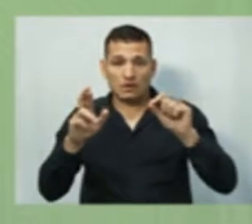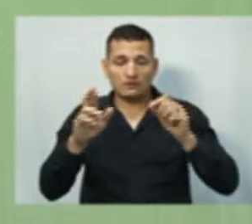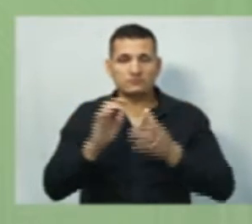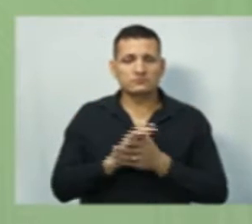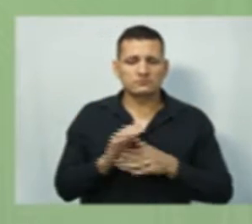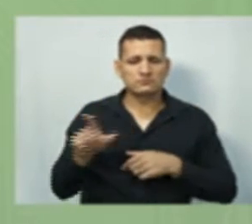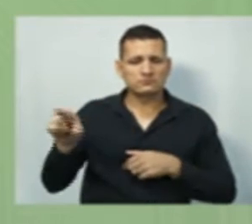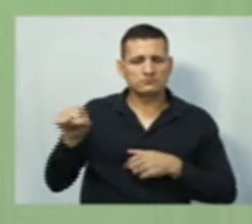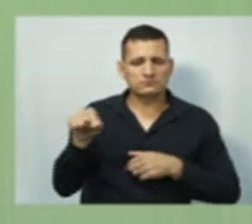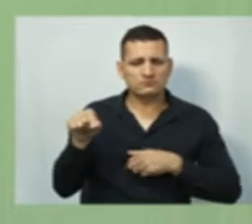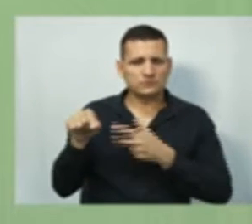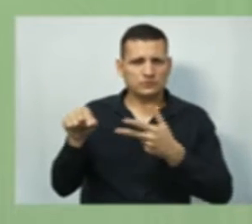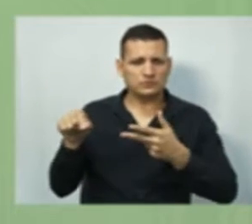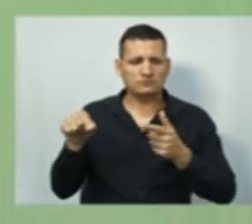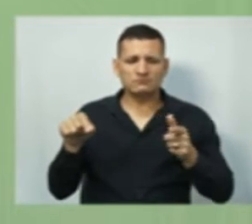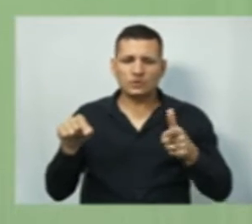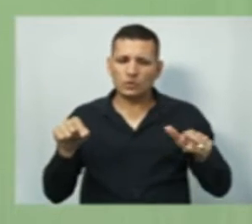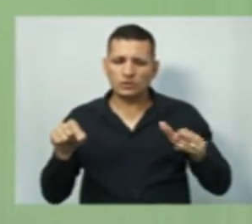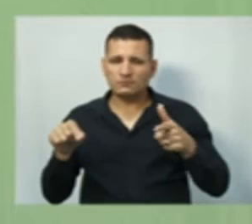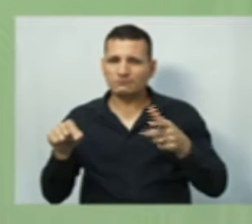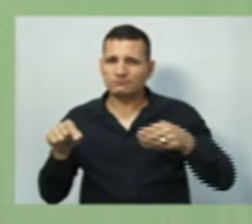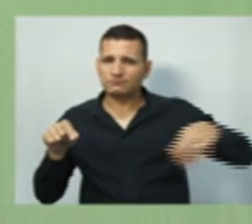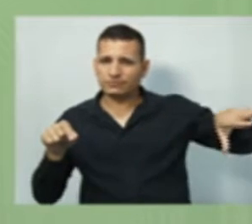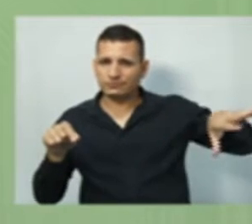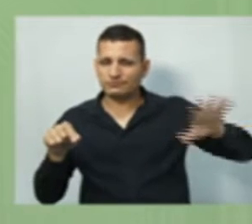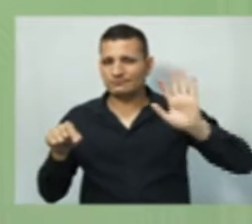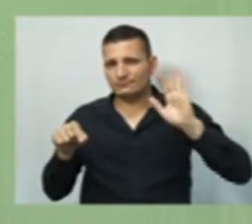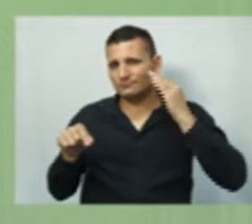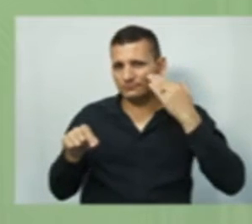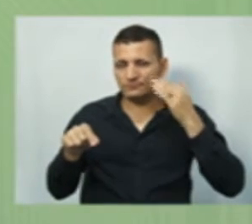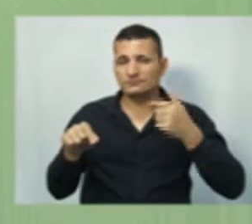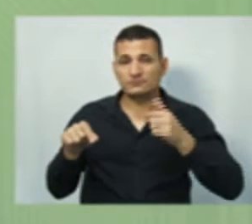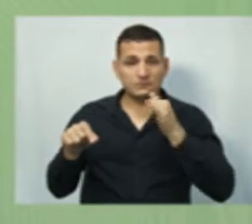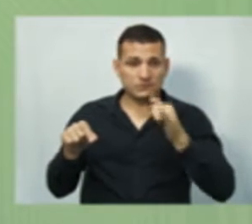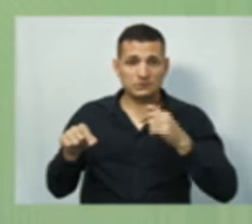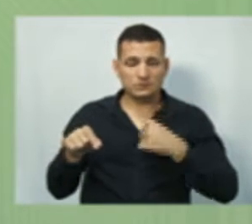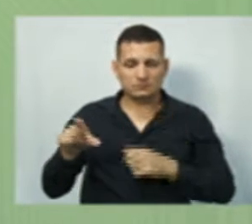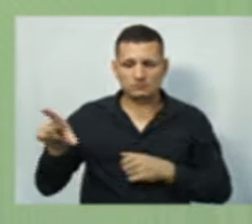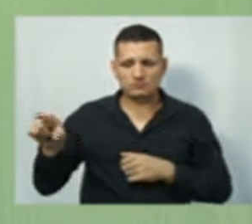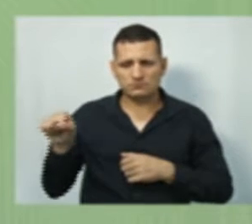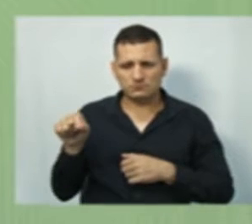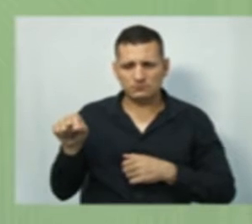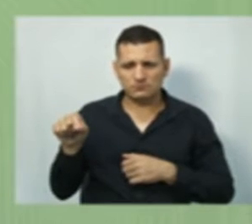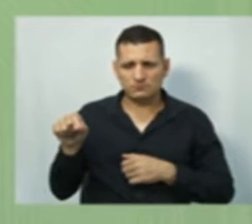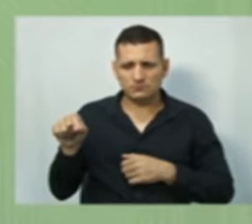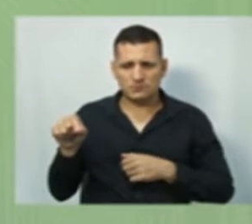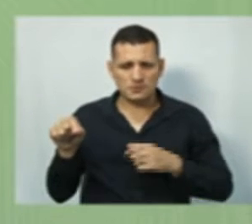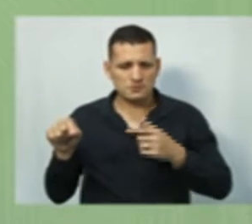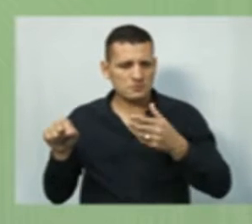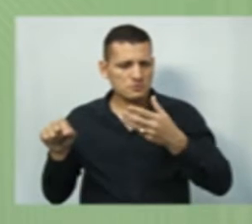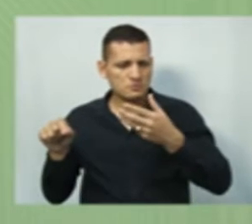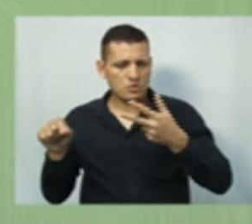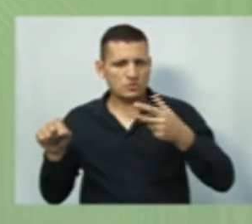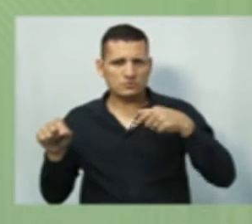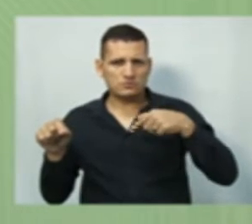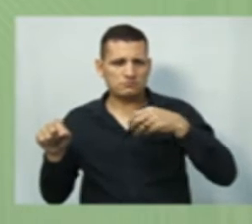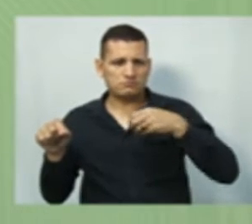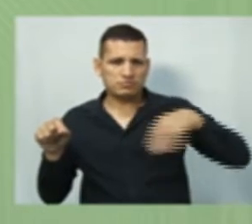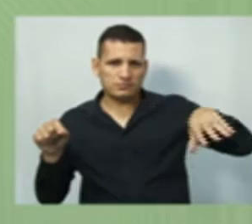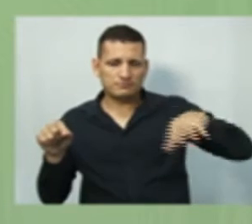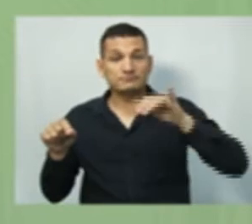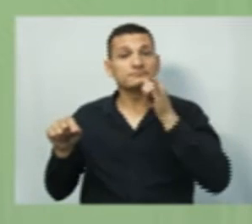de outra. Essa ideia de que quando eu escolho uma coisa, eu estou abandonando uma segunda coisa. Por